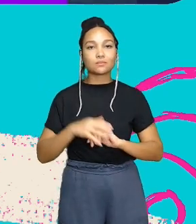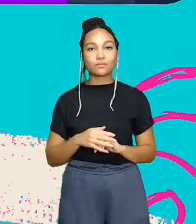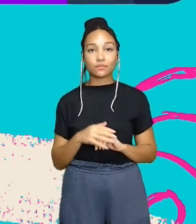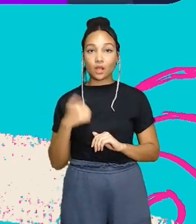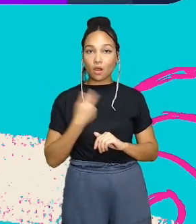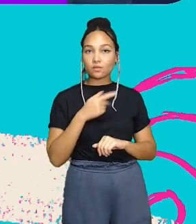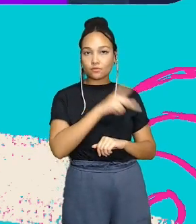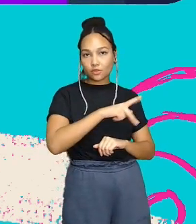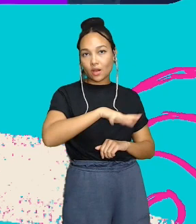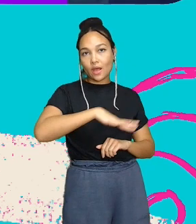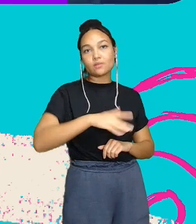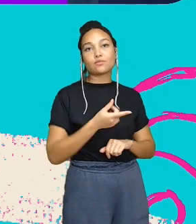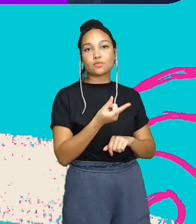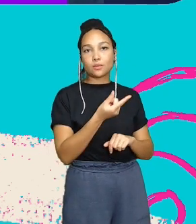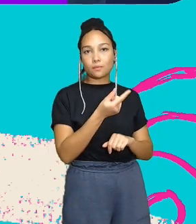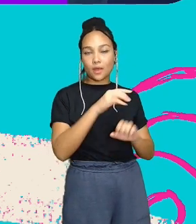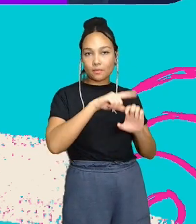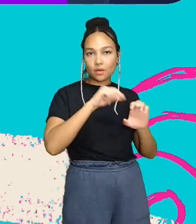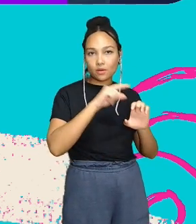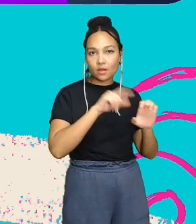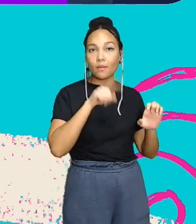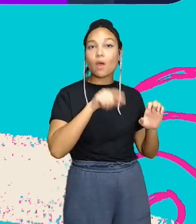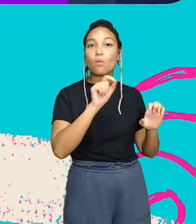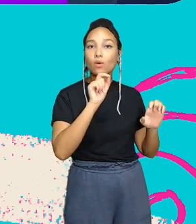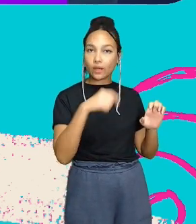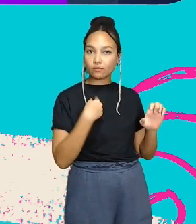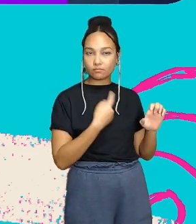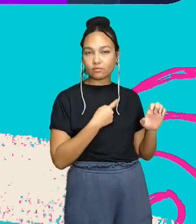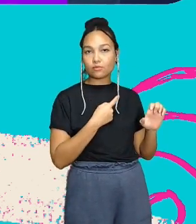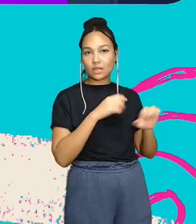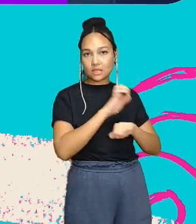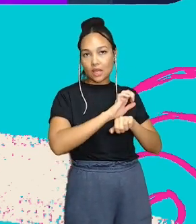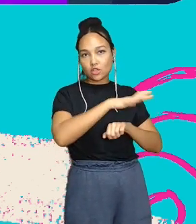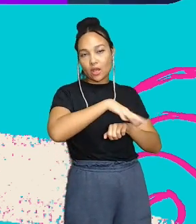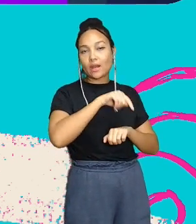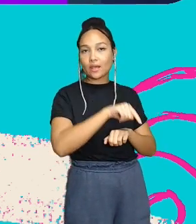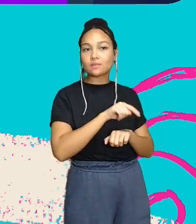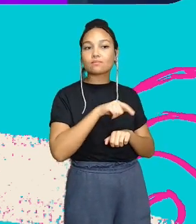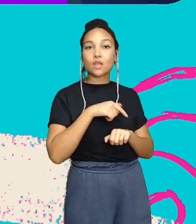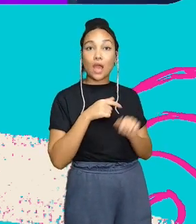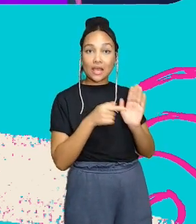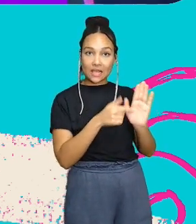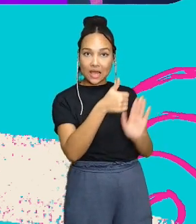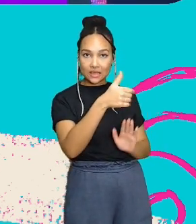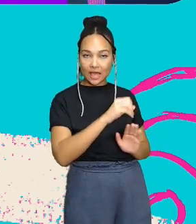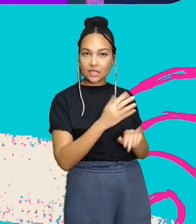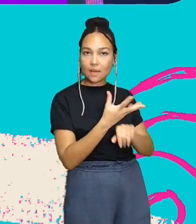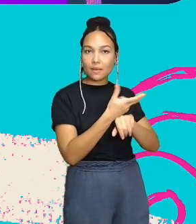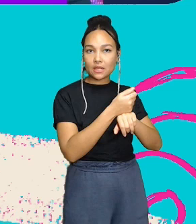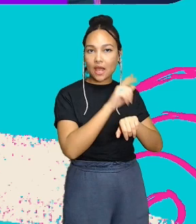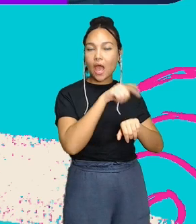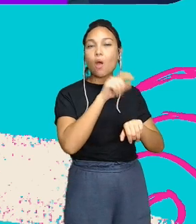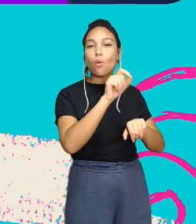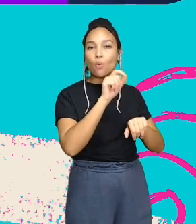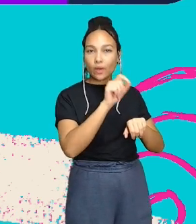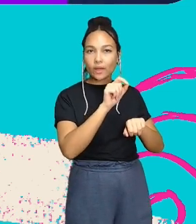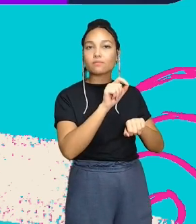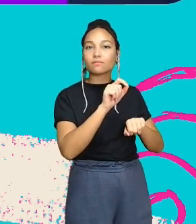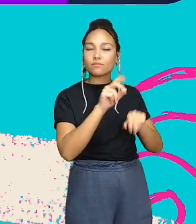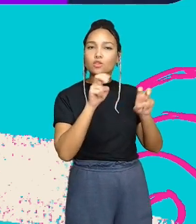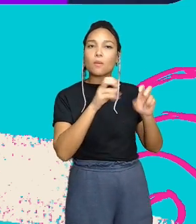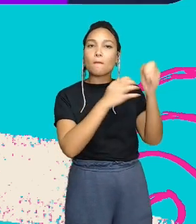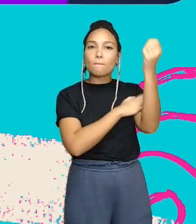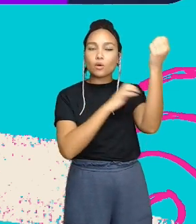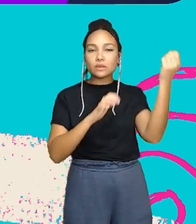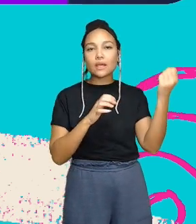meu mestrado foi em educação empreendedora, eu digo que essas 10 primeiras habilidades, elas cabem muito com as competências